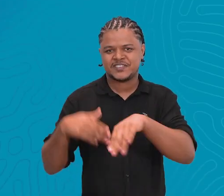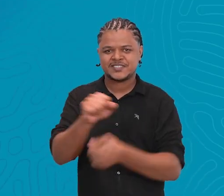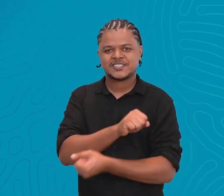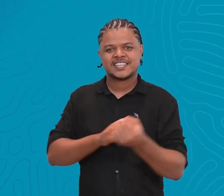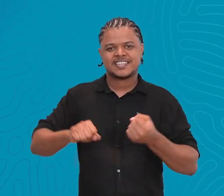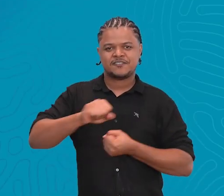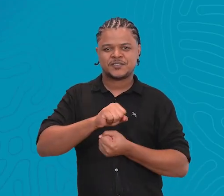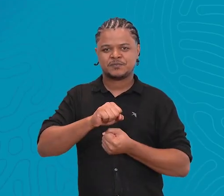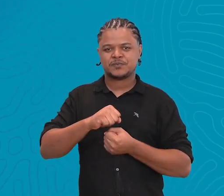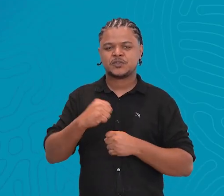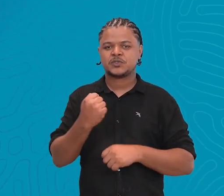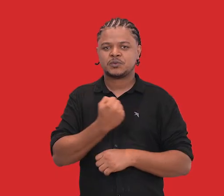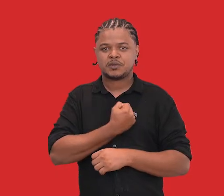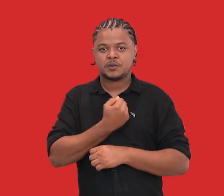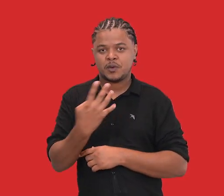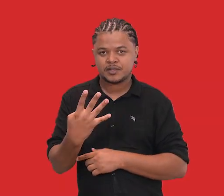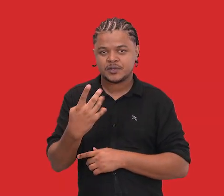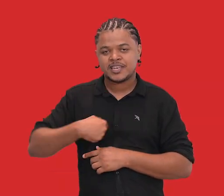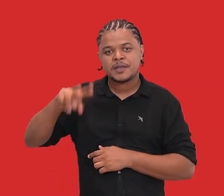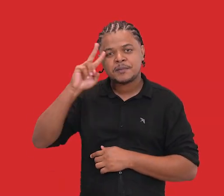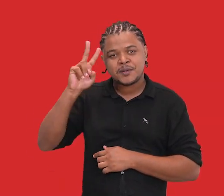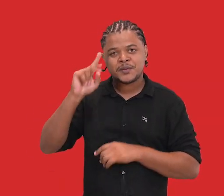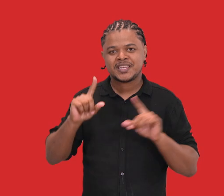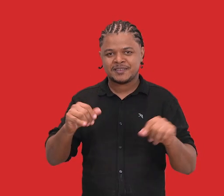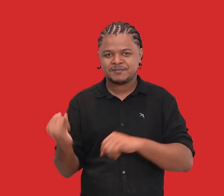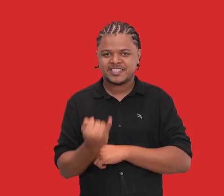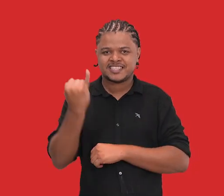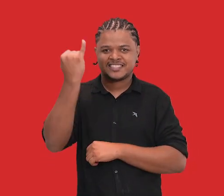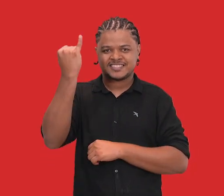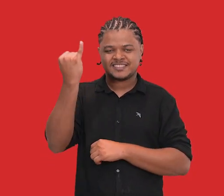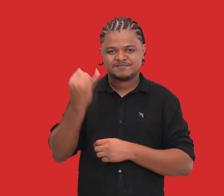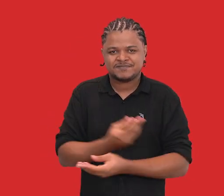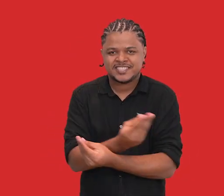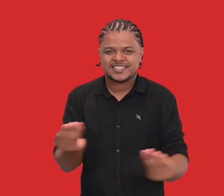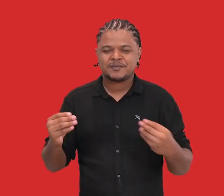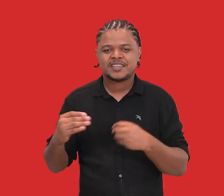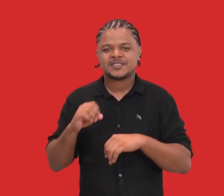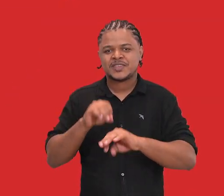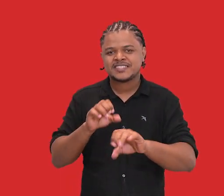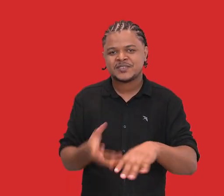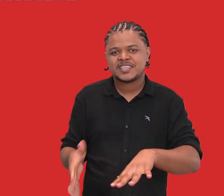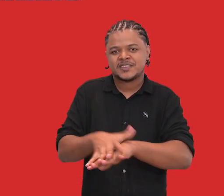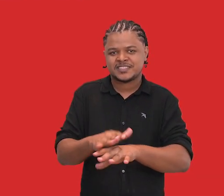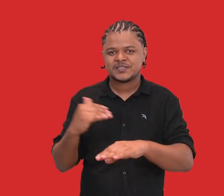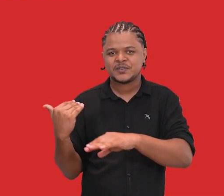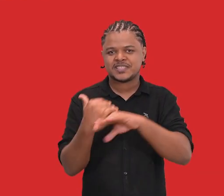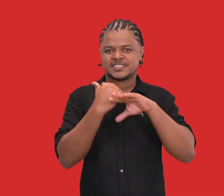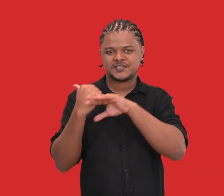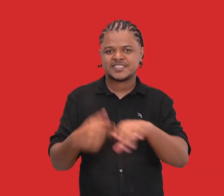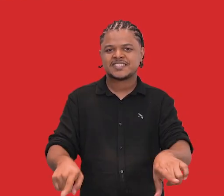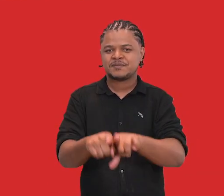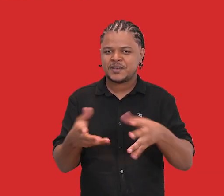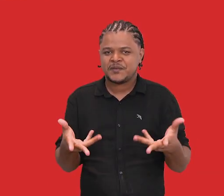de Desenvolvimento Sustentável número 4, que nos lembra da importância de garantir uma educação